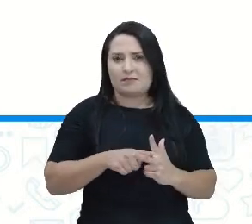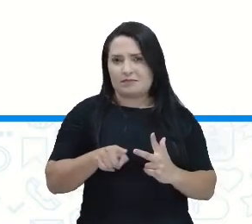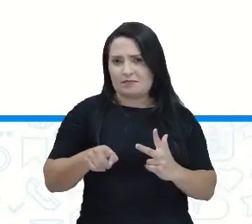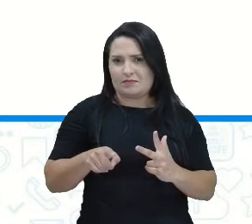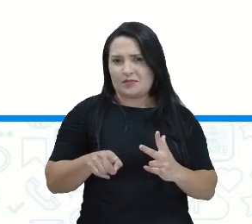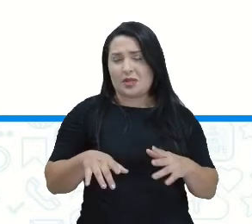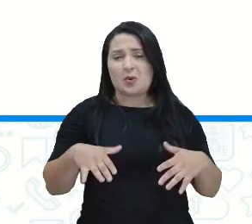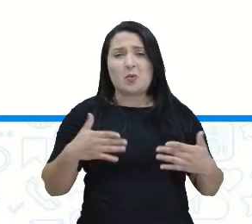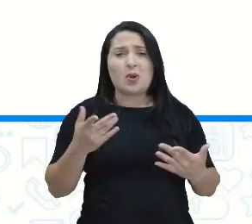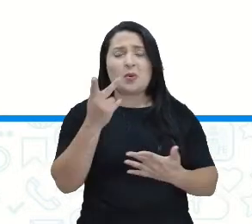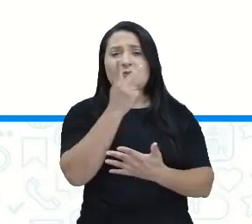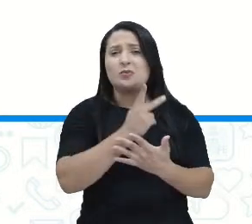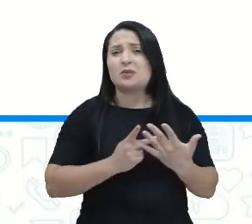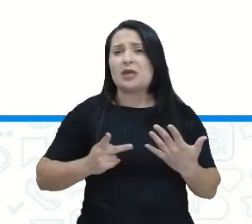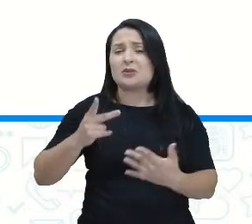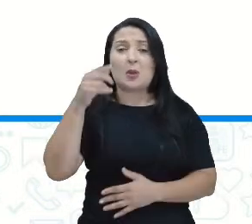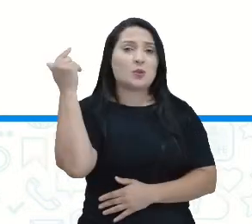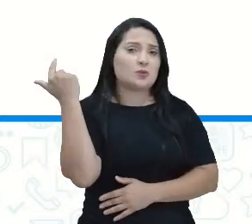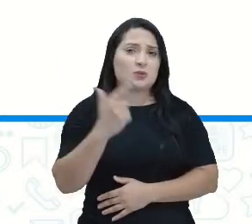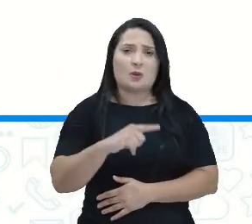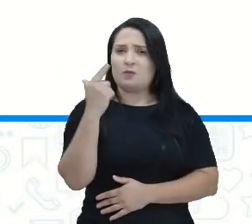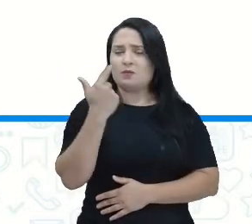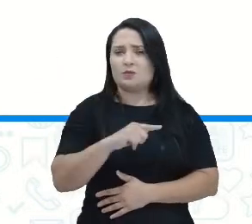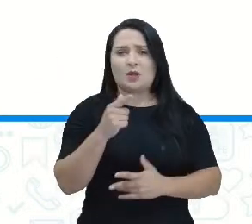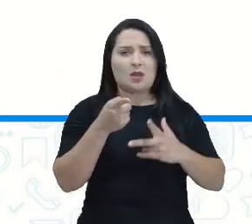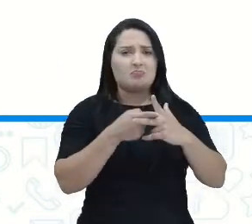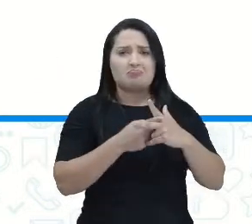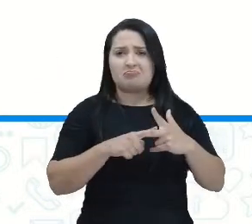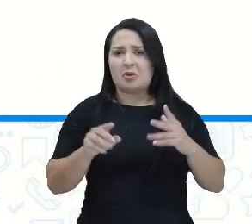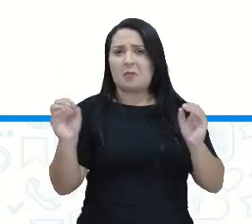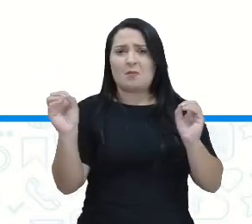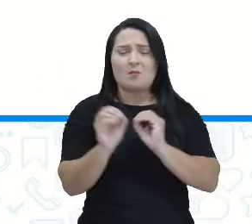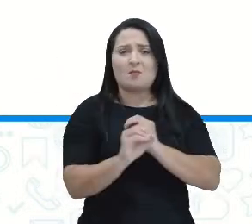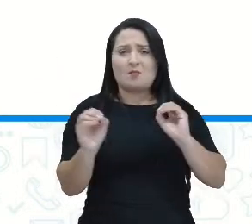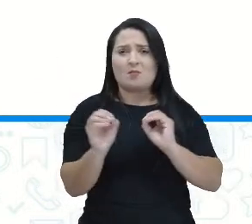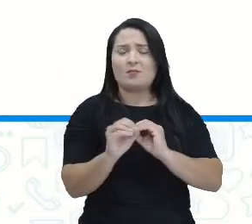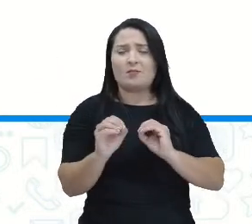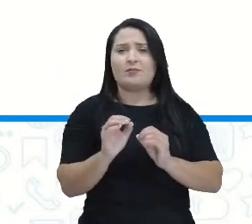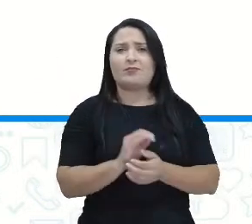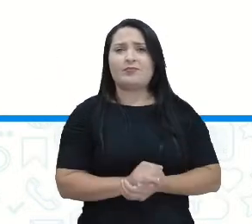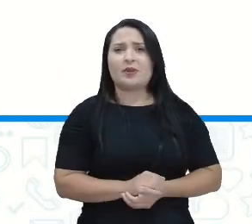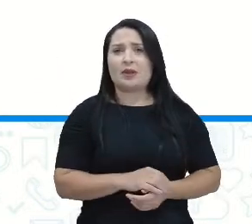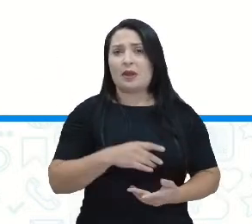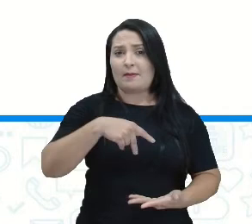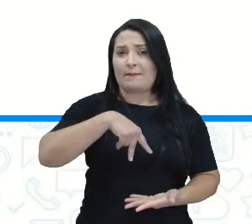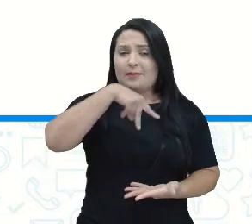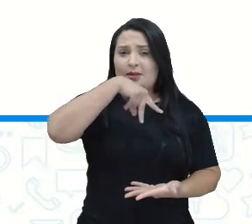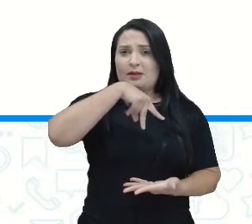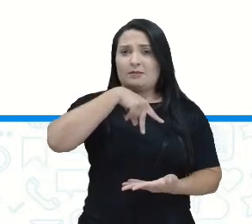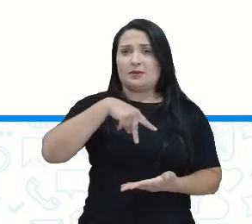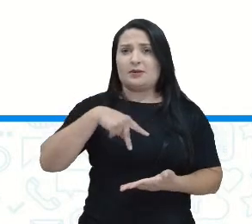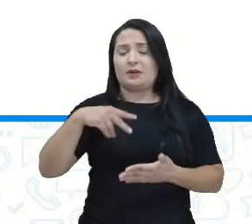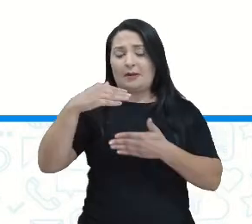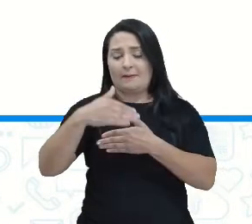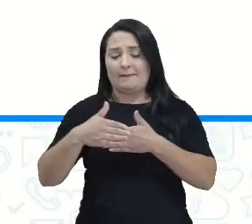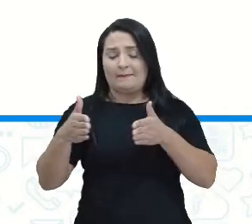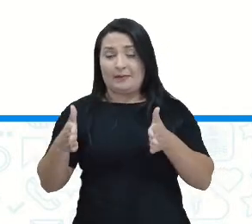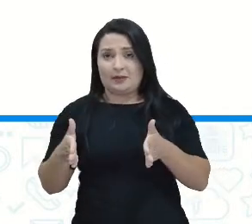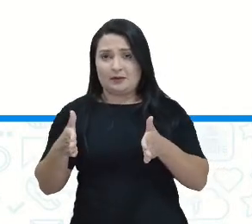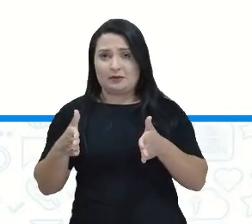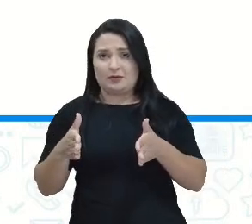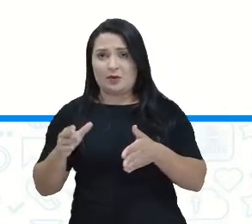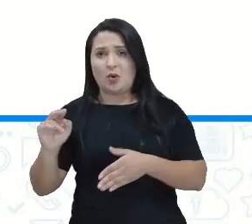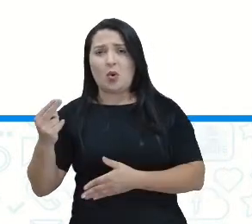saber quais dessas daí não possui nenhum vértice. É a pirâmide? É o